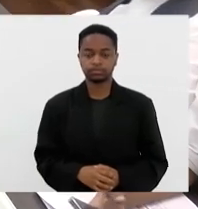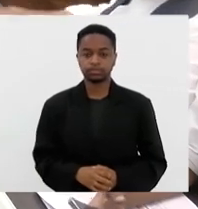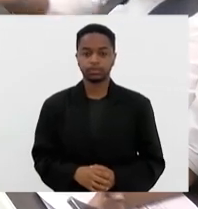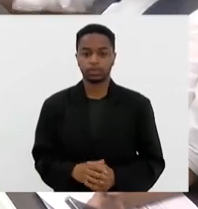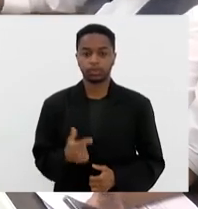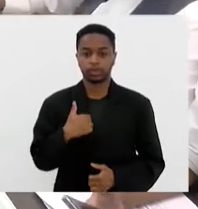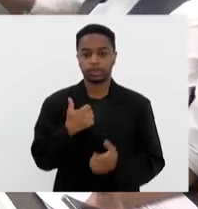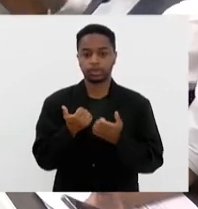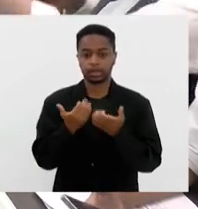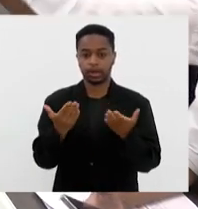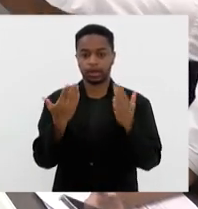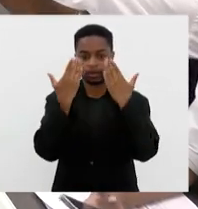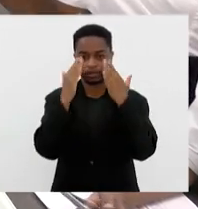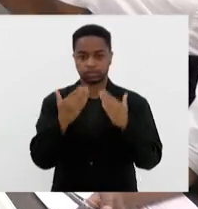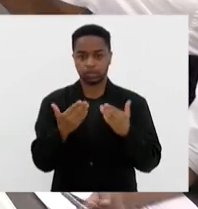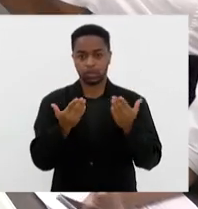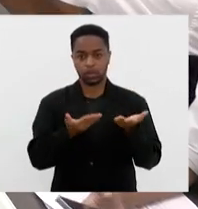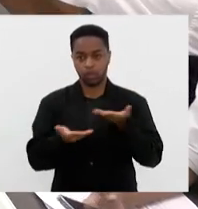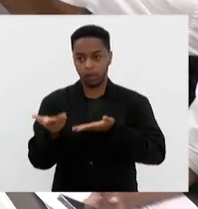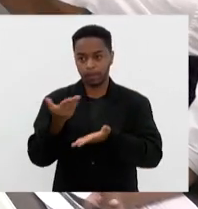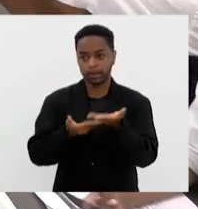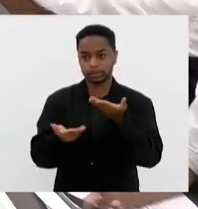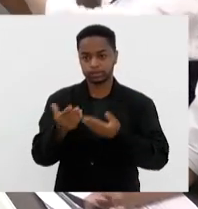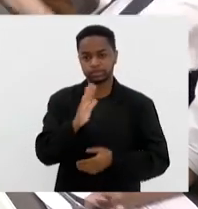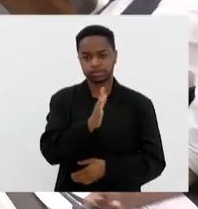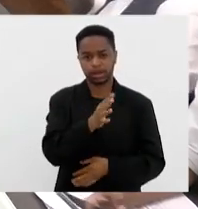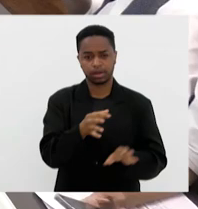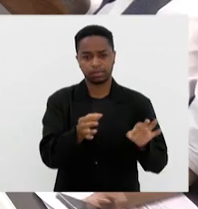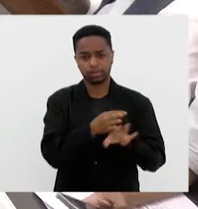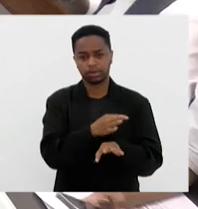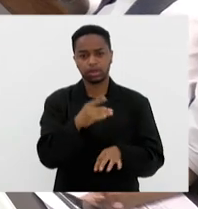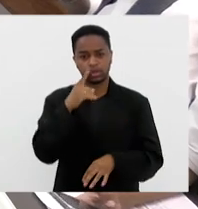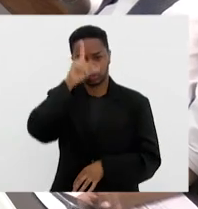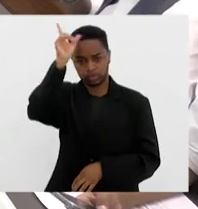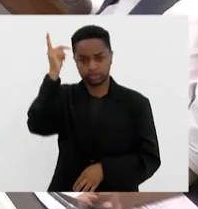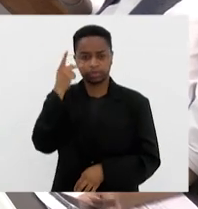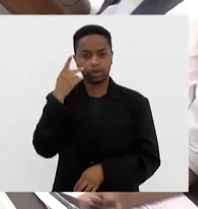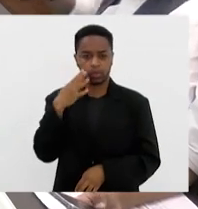para a Vossa Excelência para incluir essa... Não, já está. O deputado Luiz Paulo conhece